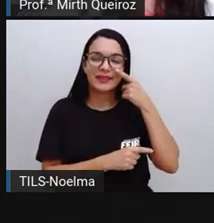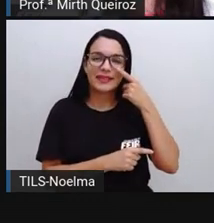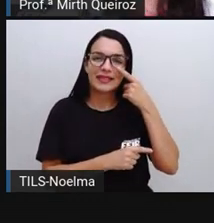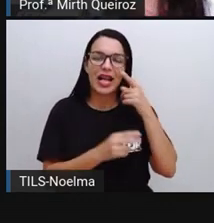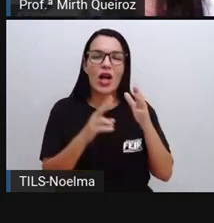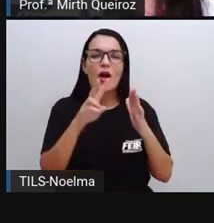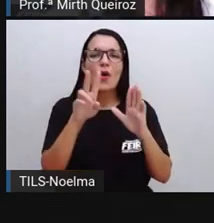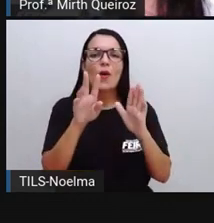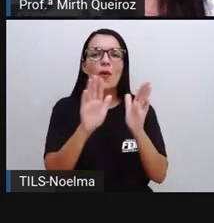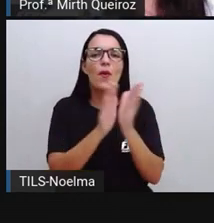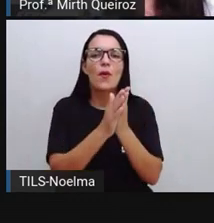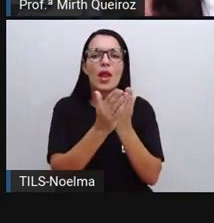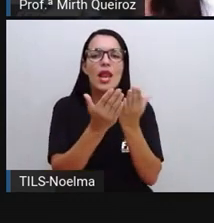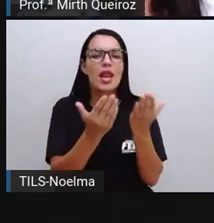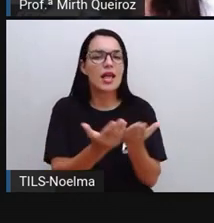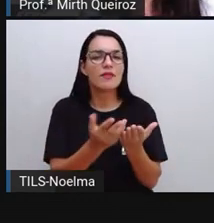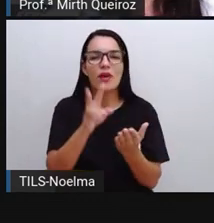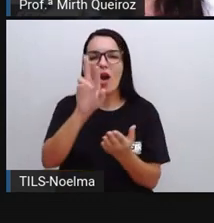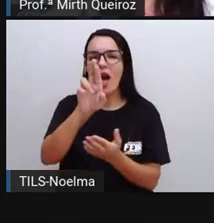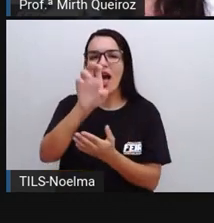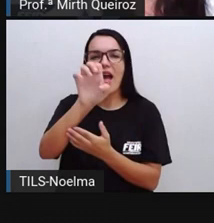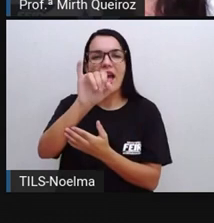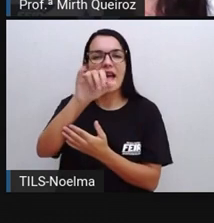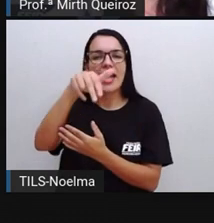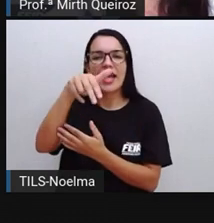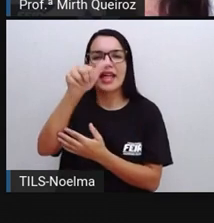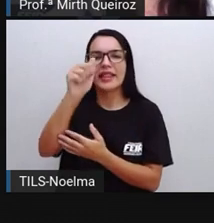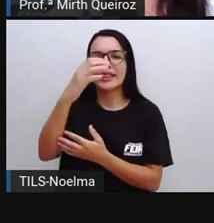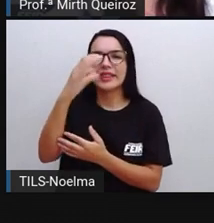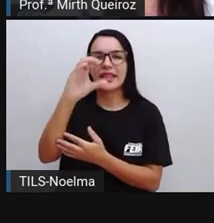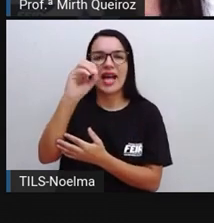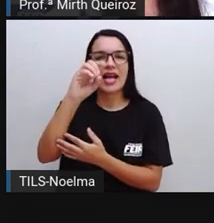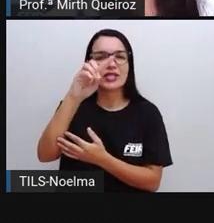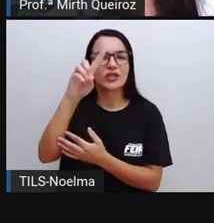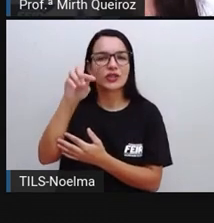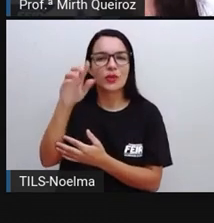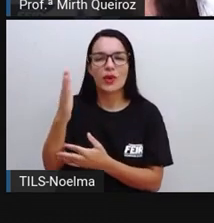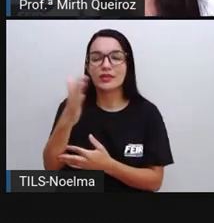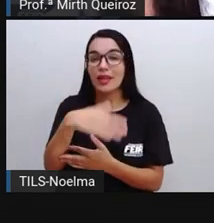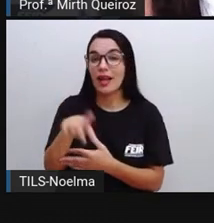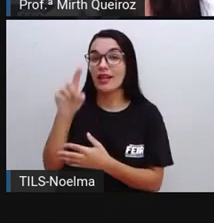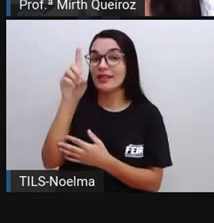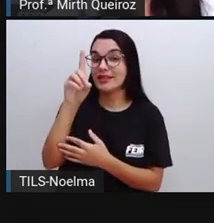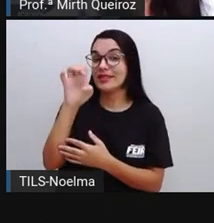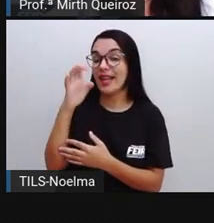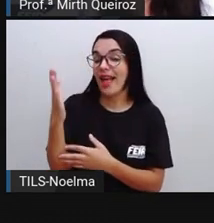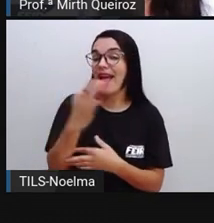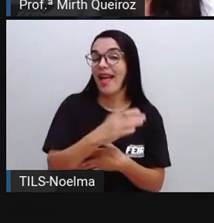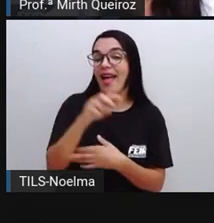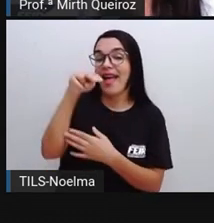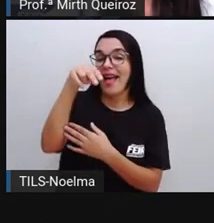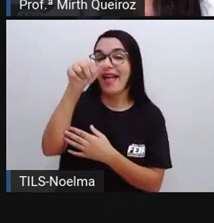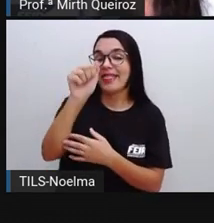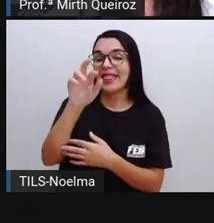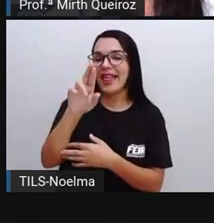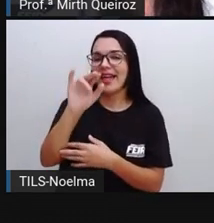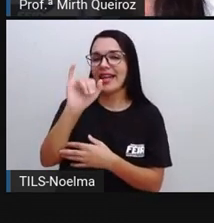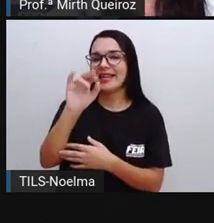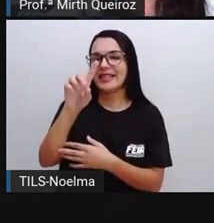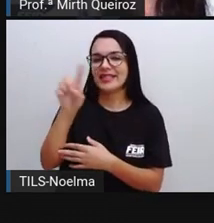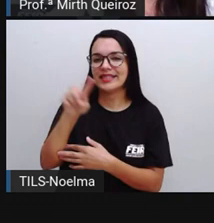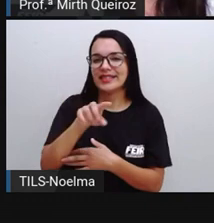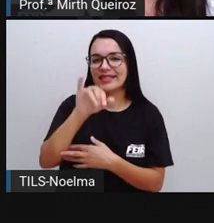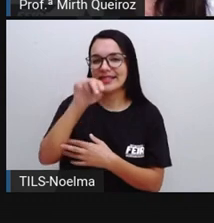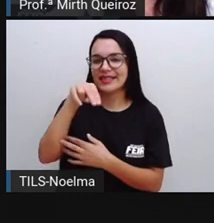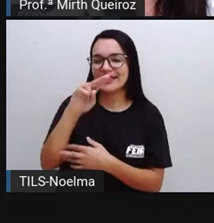li esse livro, ele é fantástico. O autor desse livro é Monteiro Lobato, acredito que vocês conhecem muito bem, né? O Sítio do